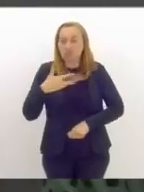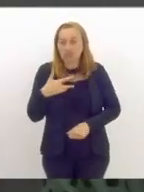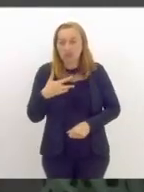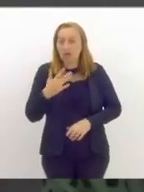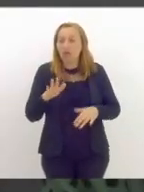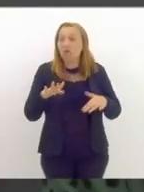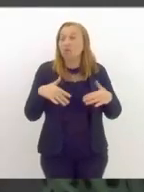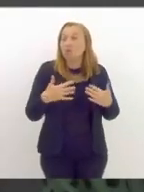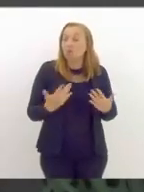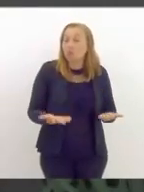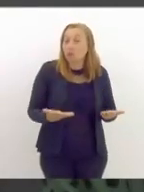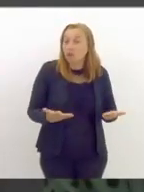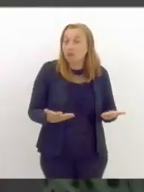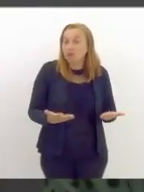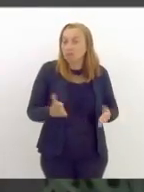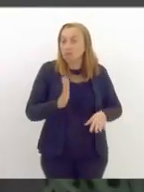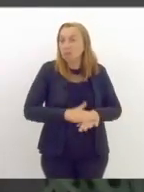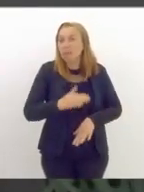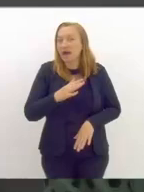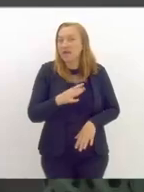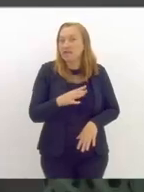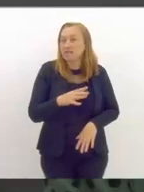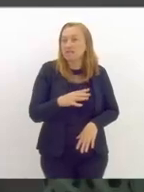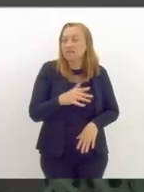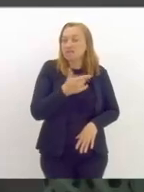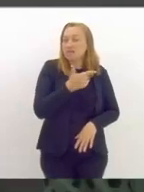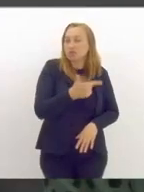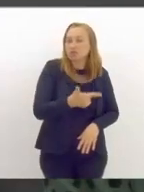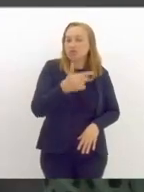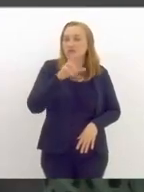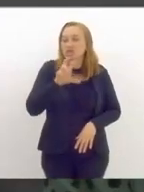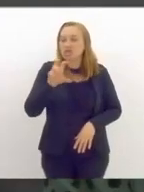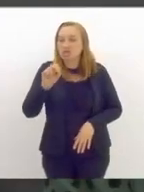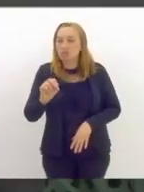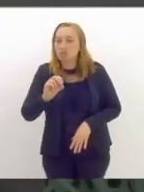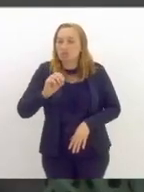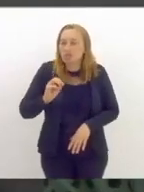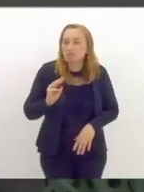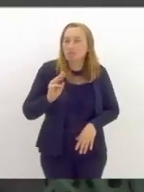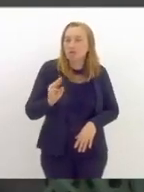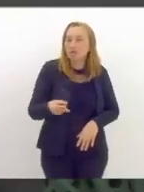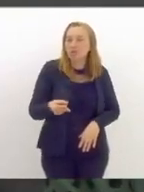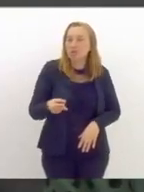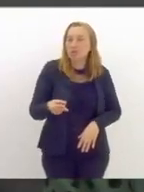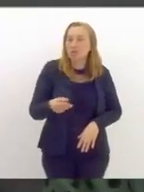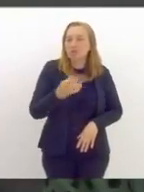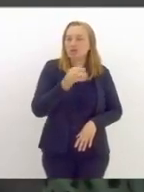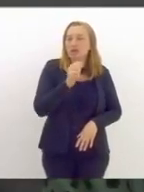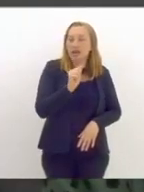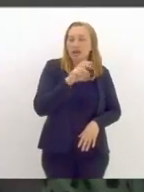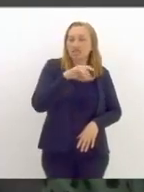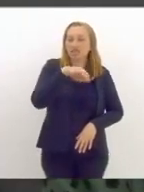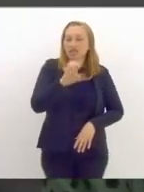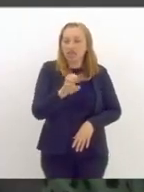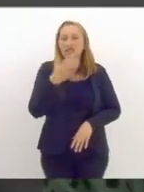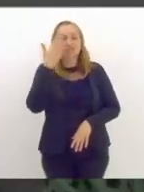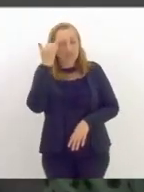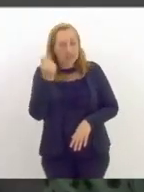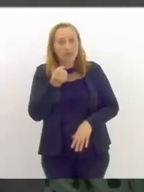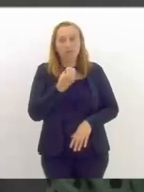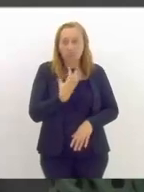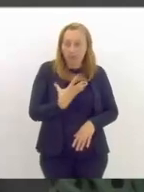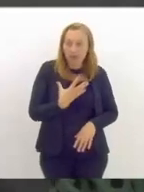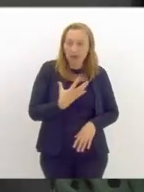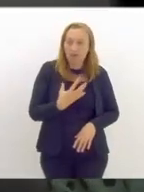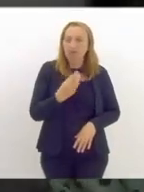quando investiu em quase 250 milhões, doutor Kiep sabe bem desses números, ao prazo